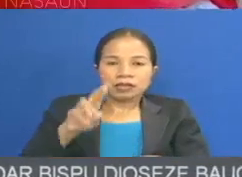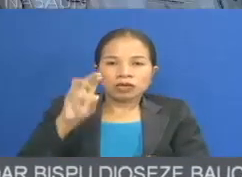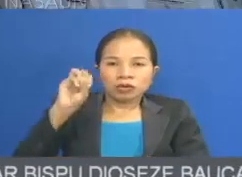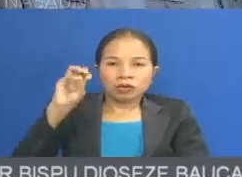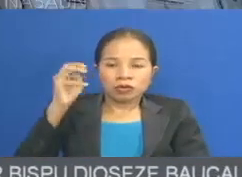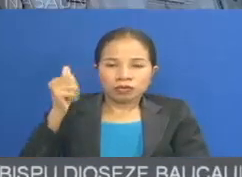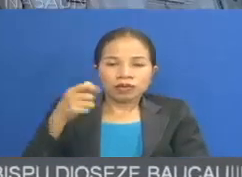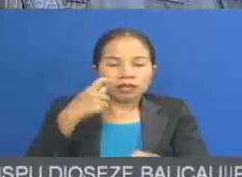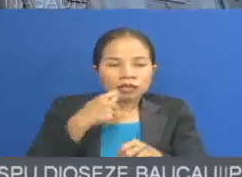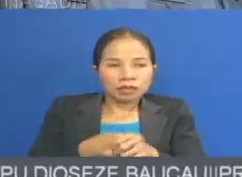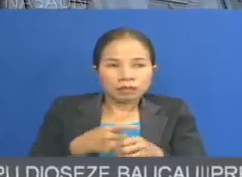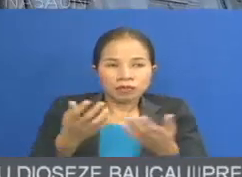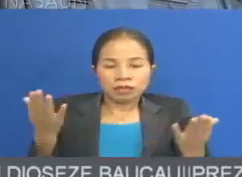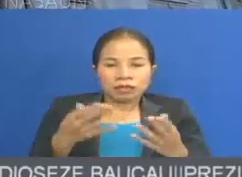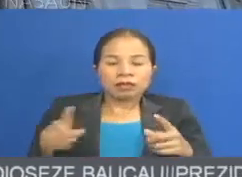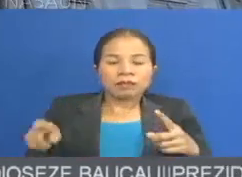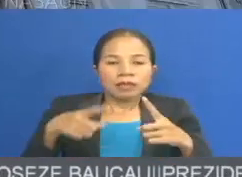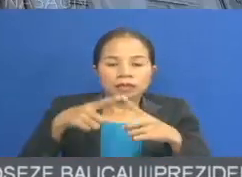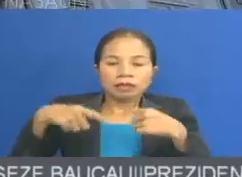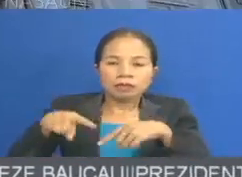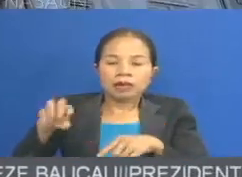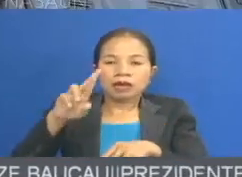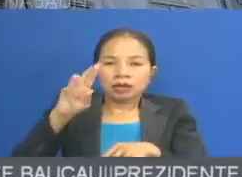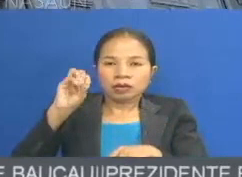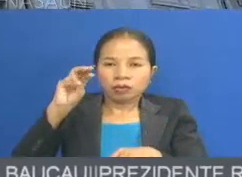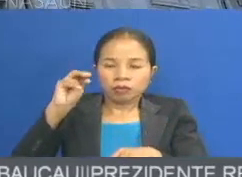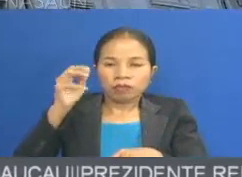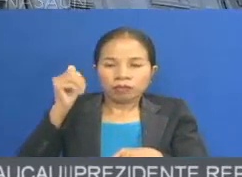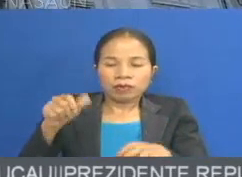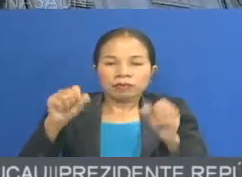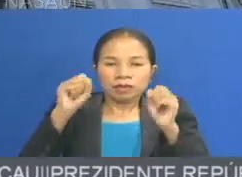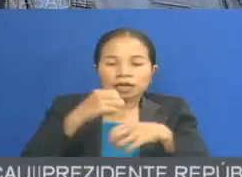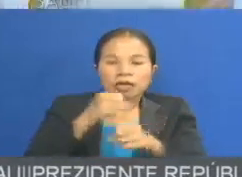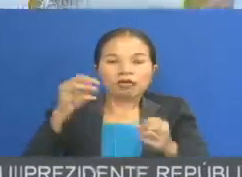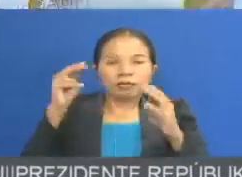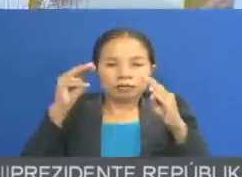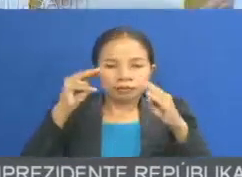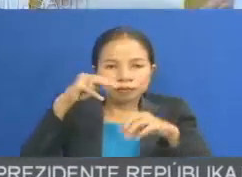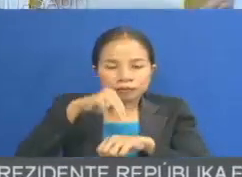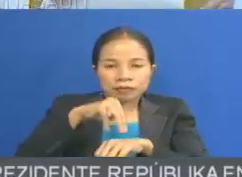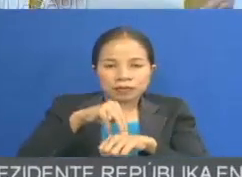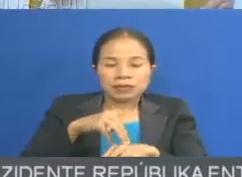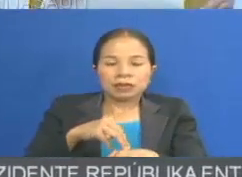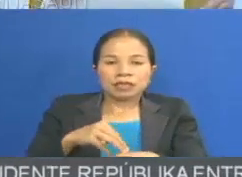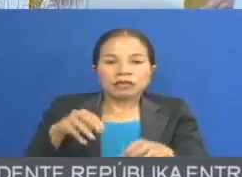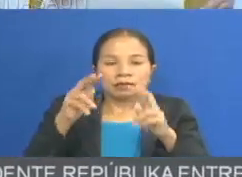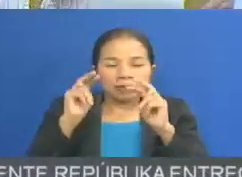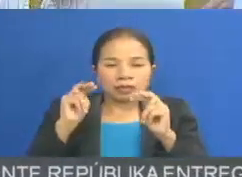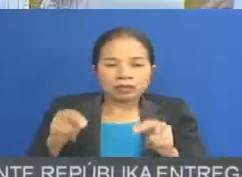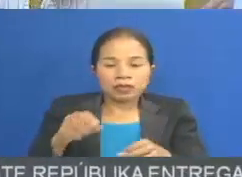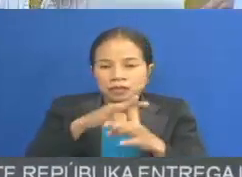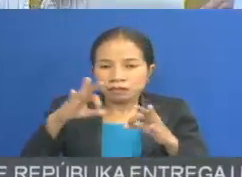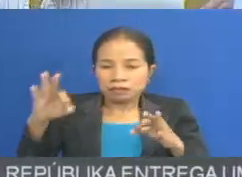a momento nebedeit, banhira para Roma, bele celebra Eucaristia e a paróquia refere. No tau matamos ba necessidades